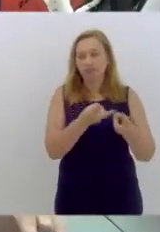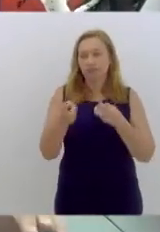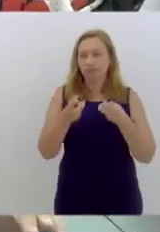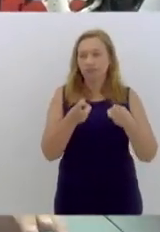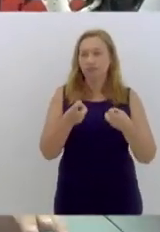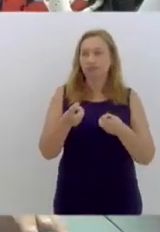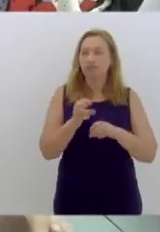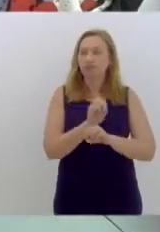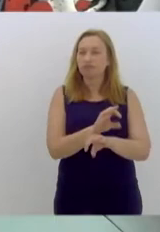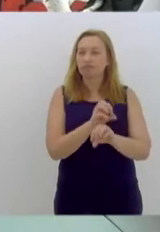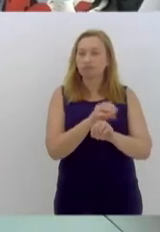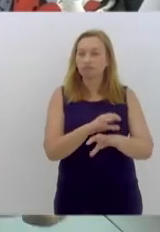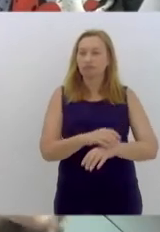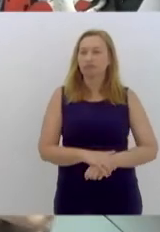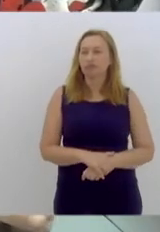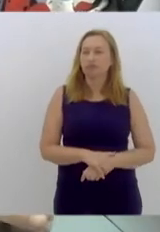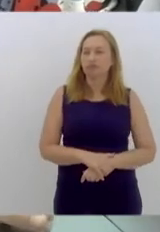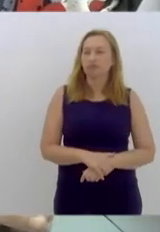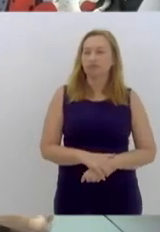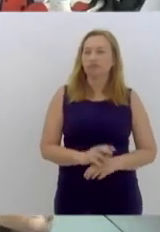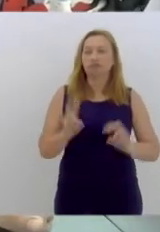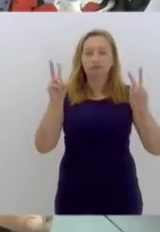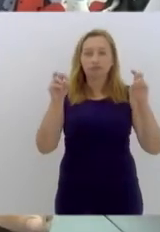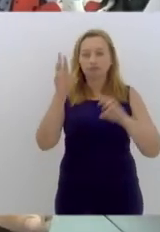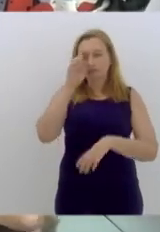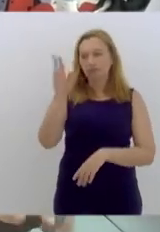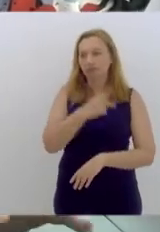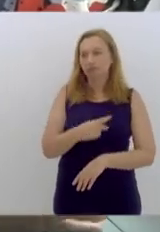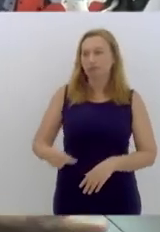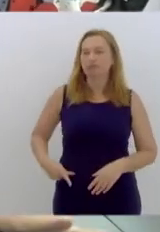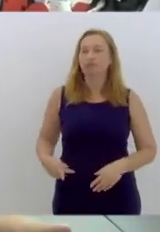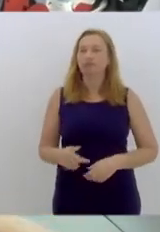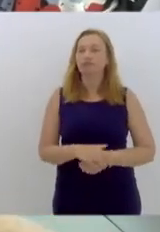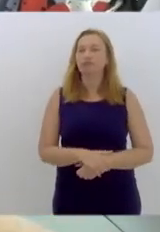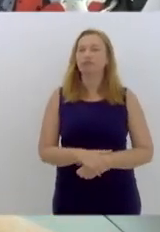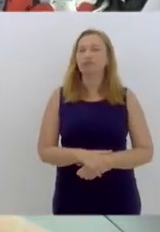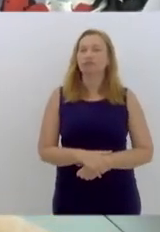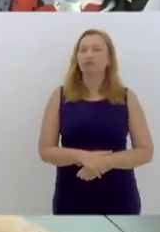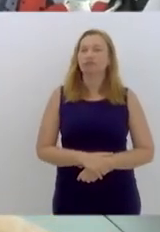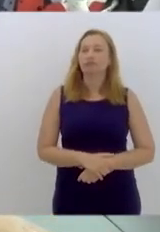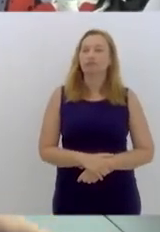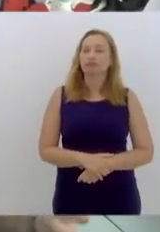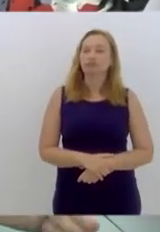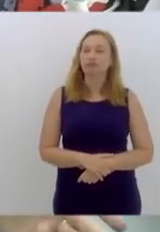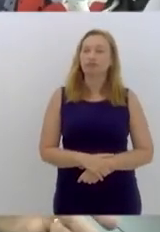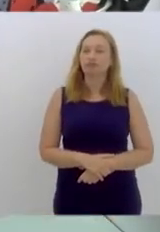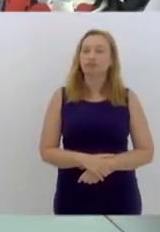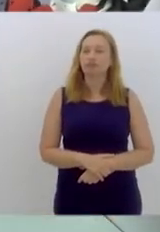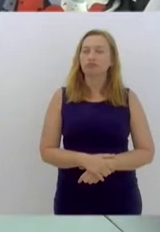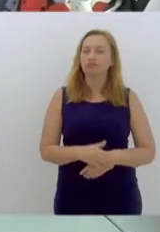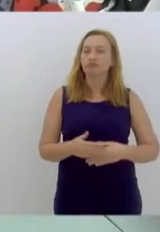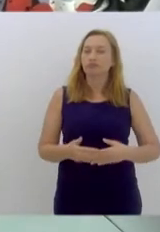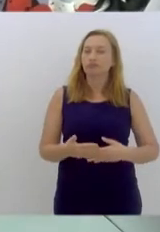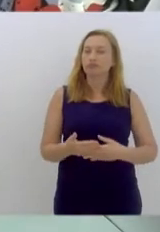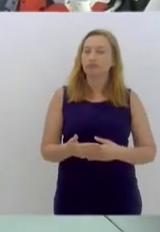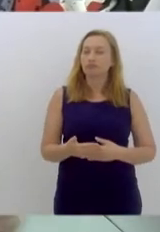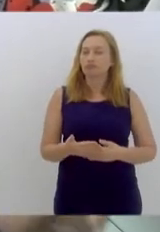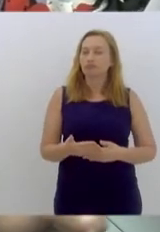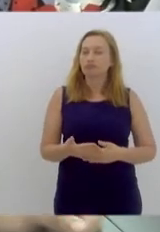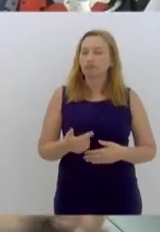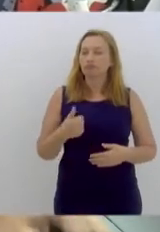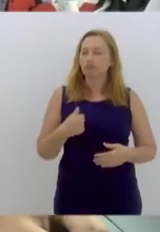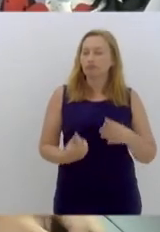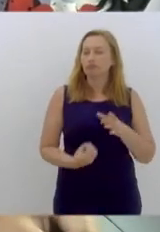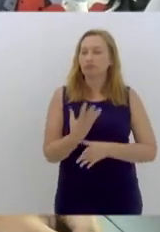educação. E nesse tema, presidente, no que diz respeito ao ICMS educacional, eu dou até um passo para trás, que eu sou autor